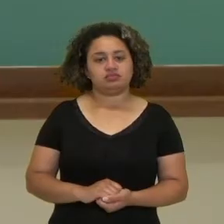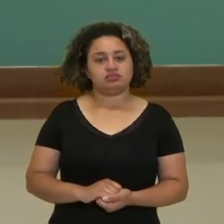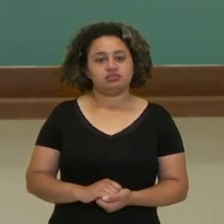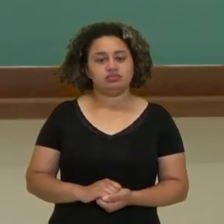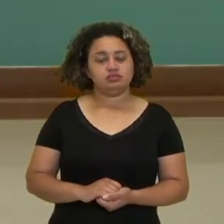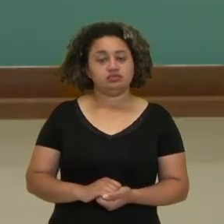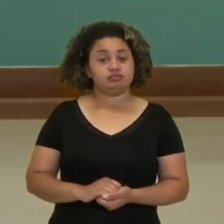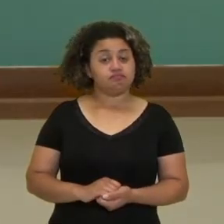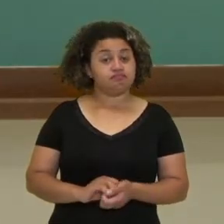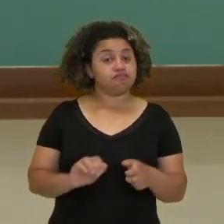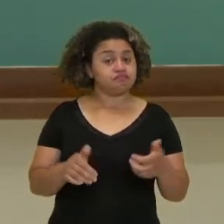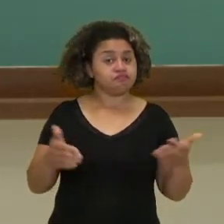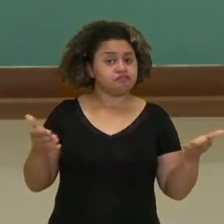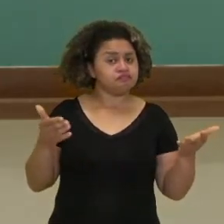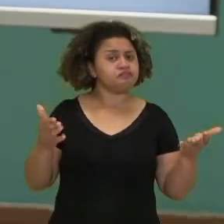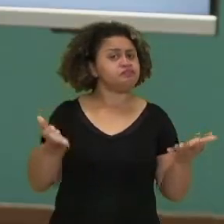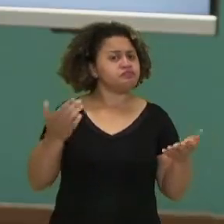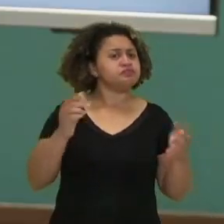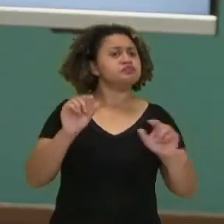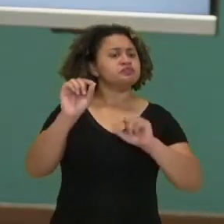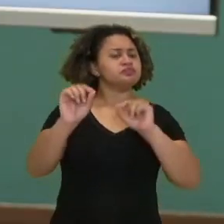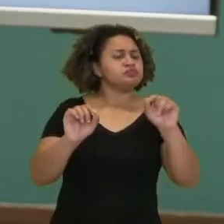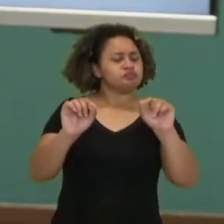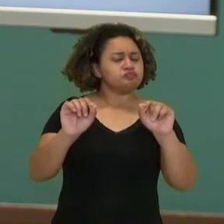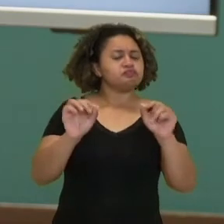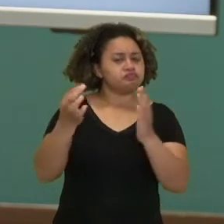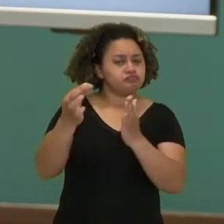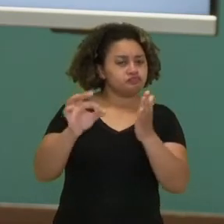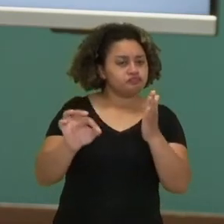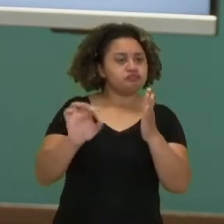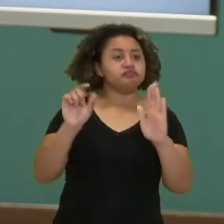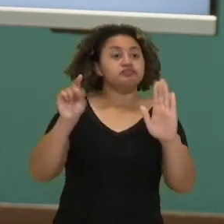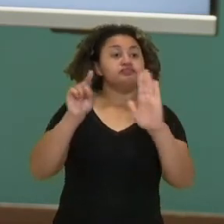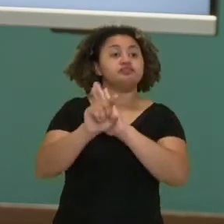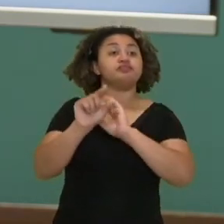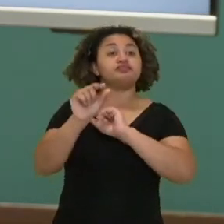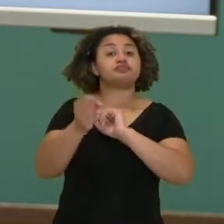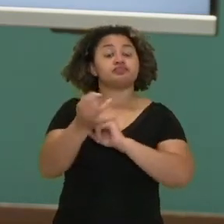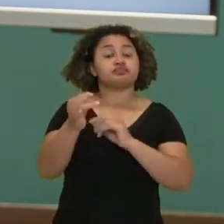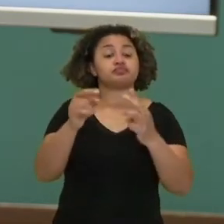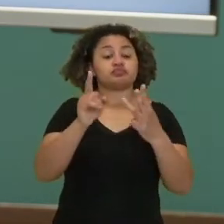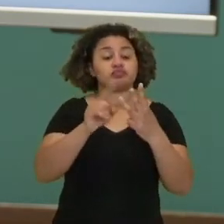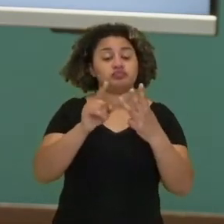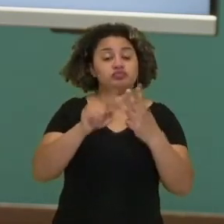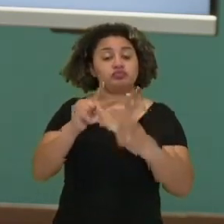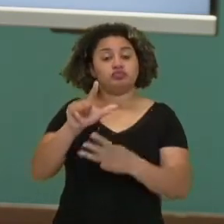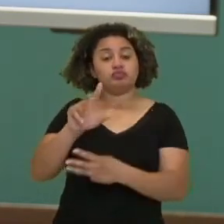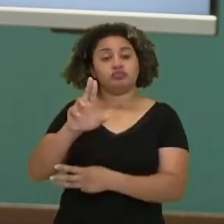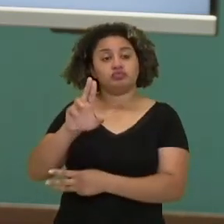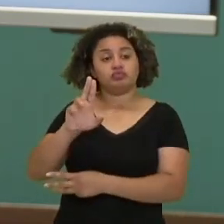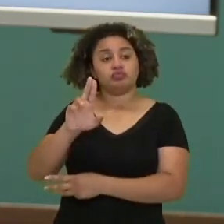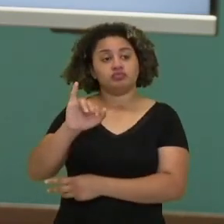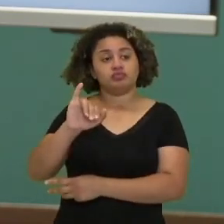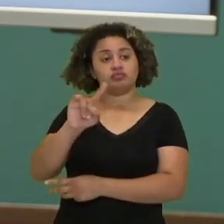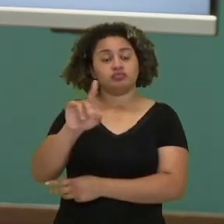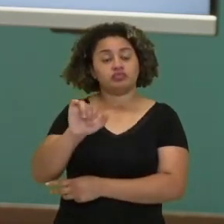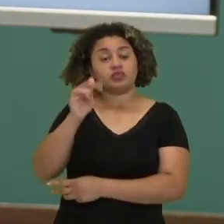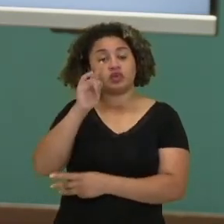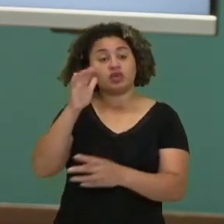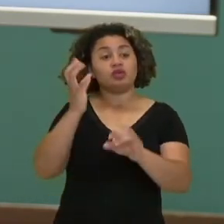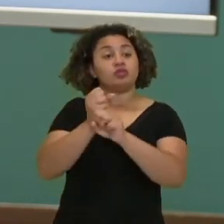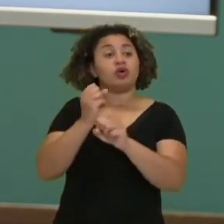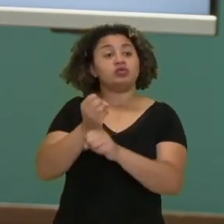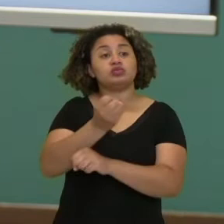Vamos lá, pessoal? Então veja, a pergunta é: quantos pontos Luísa fez nesta rodada? Então